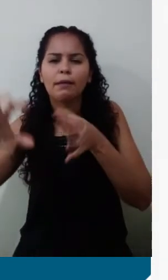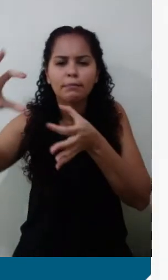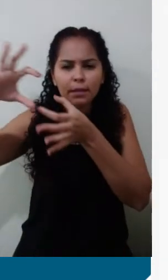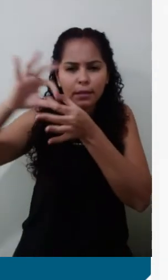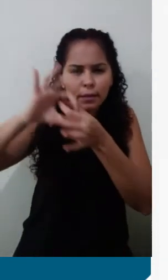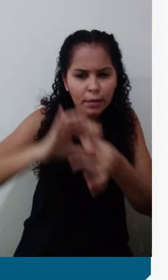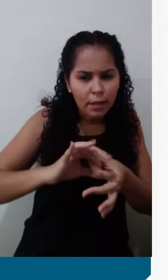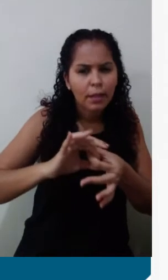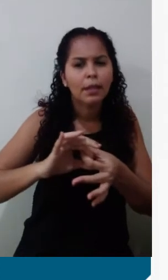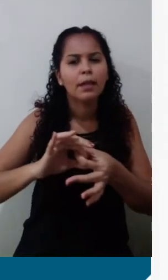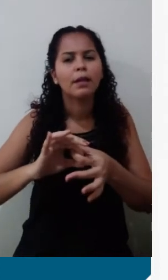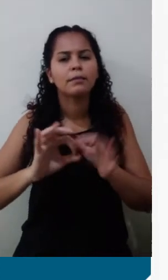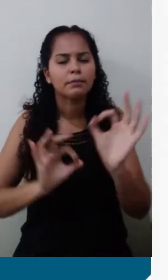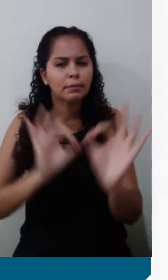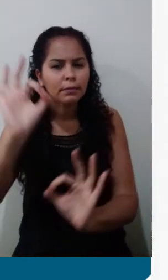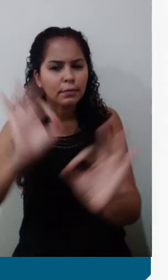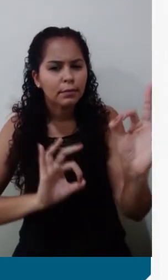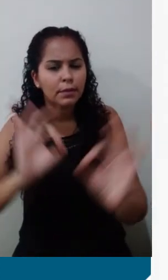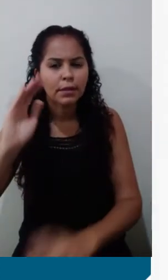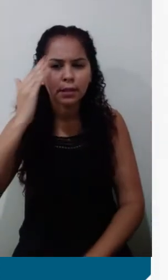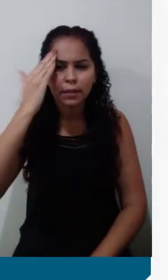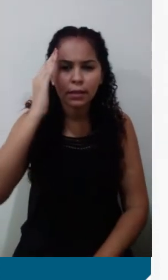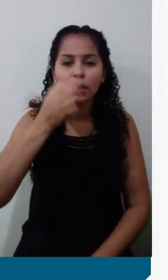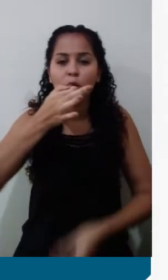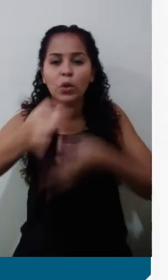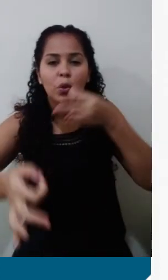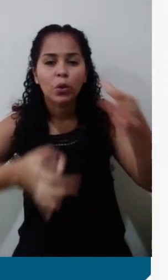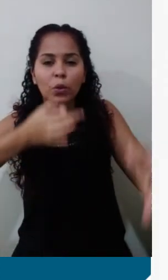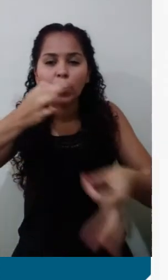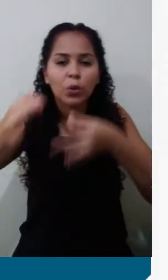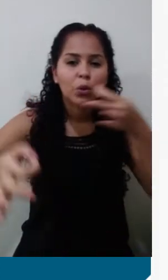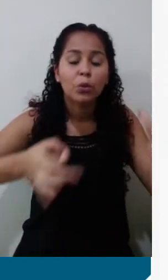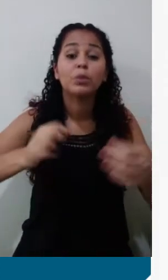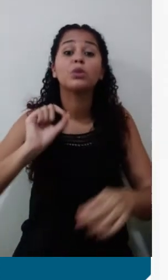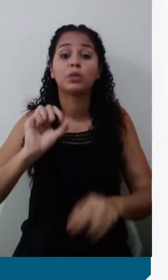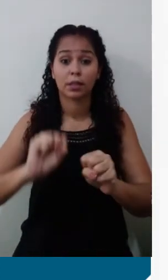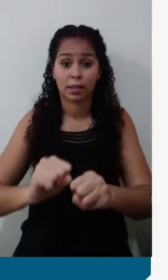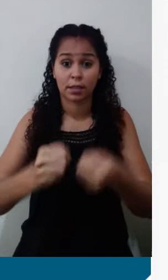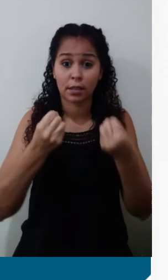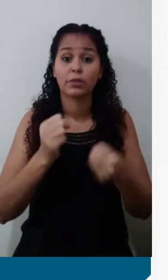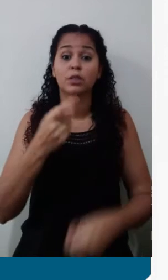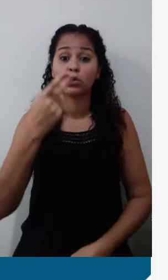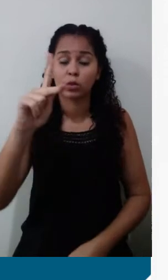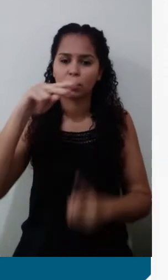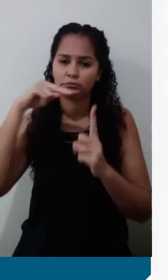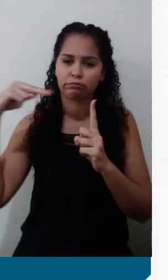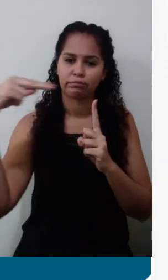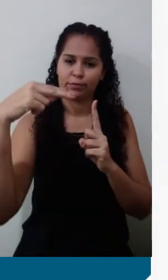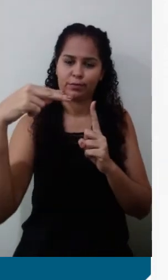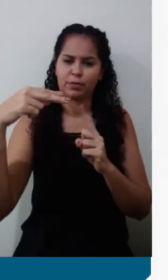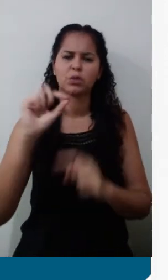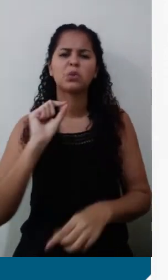relacionar, organizar e interpretar as informações, os fatos, opiniões e os argumentos na defesa do ponto de vista.